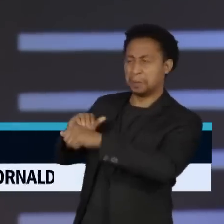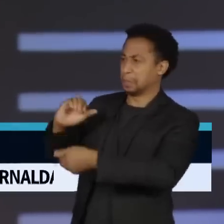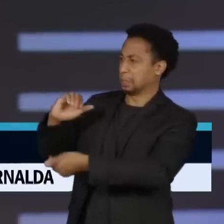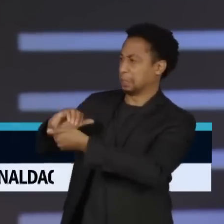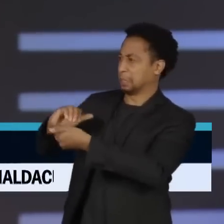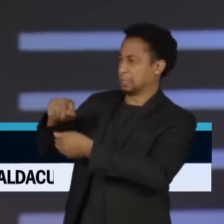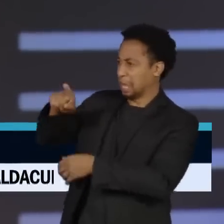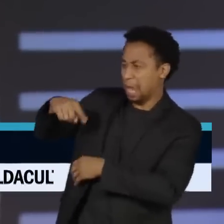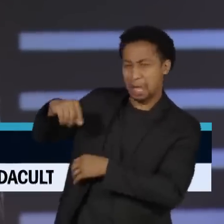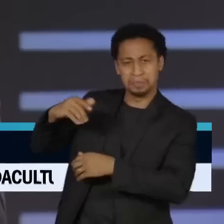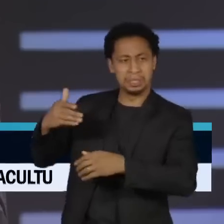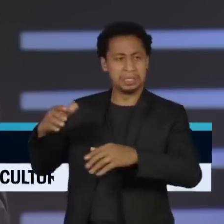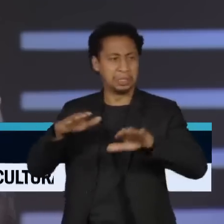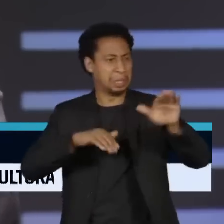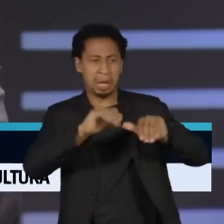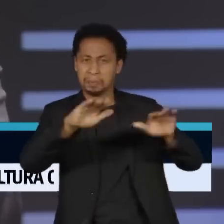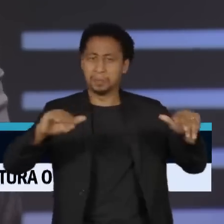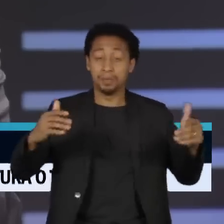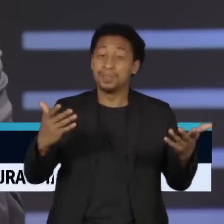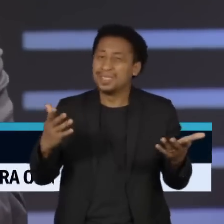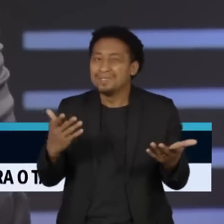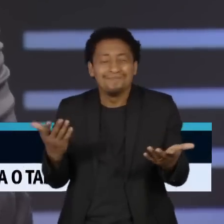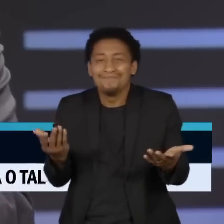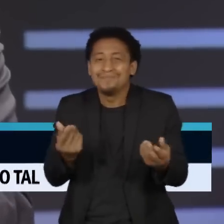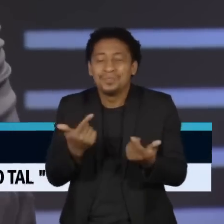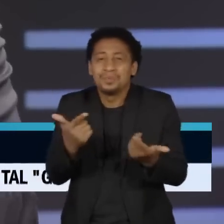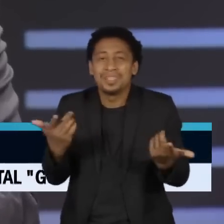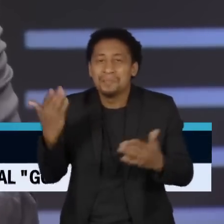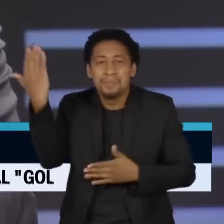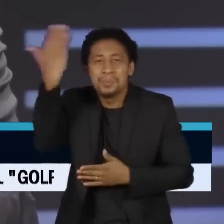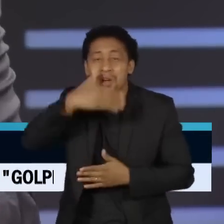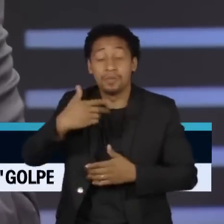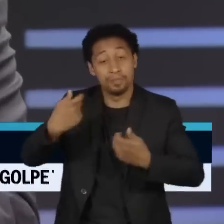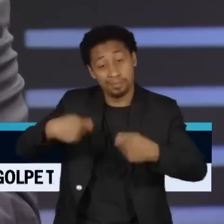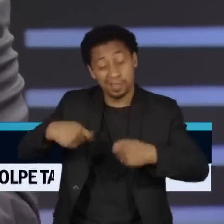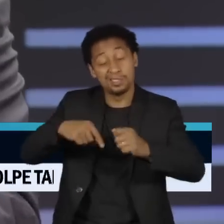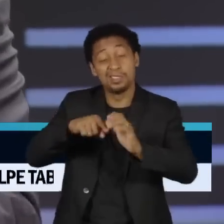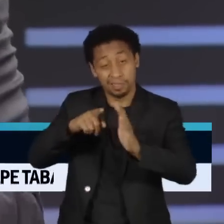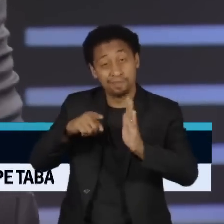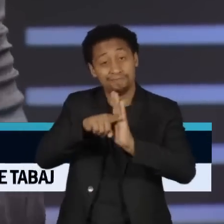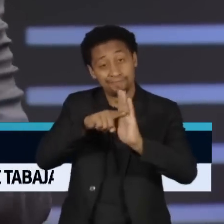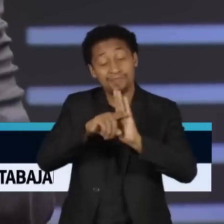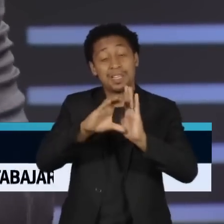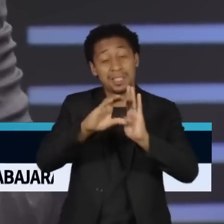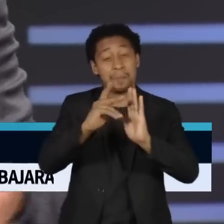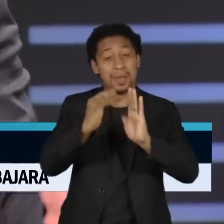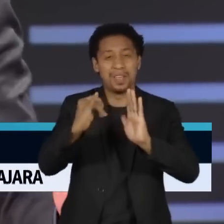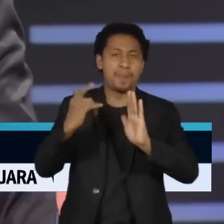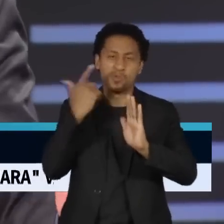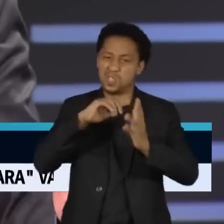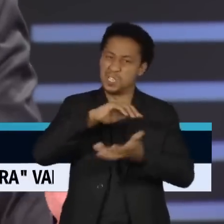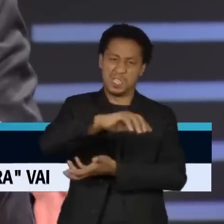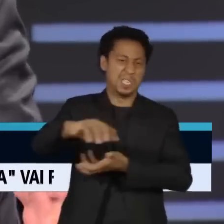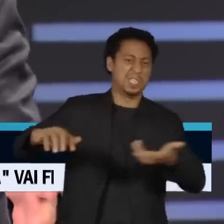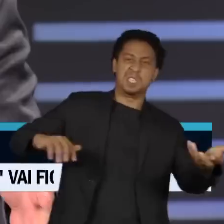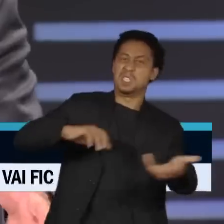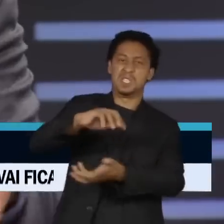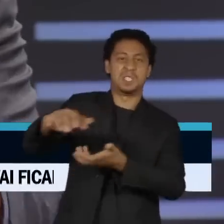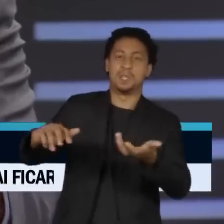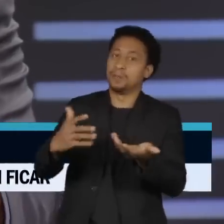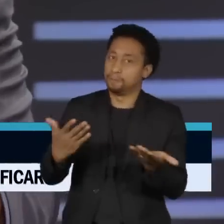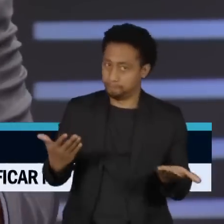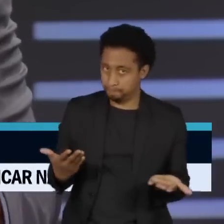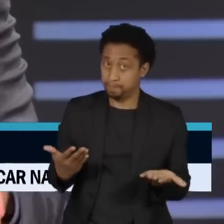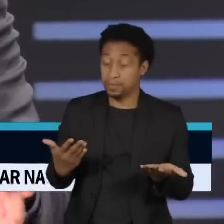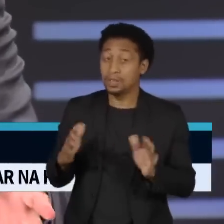tenha evidência. Ou seja, eles precisam de uma CPI para fazer barulho. É por isso que aliados do governo Lula querem fazer o quê?